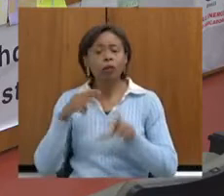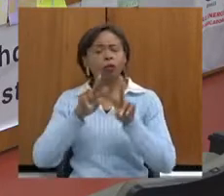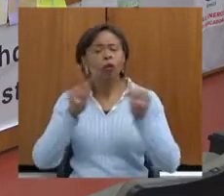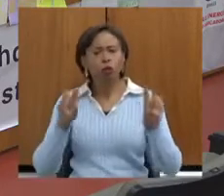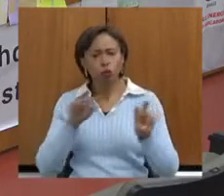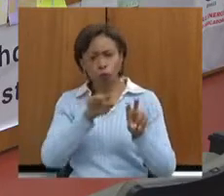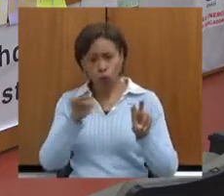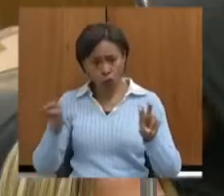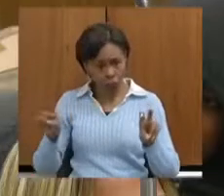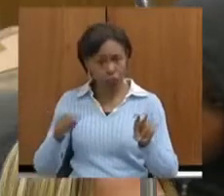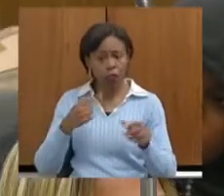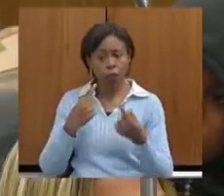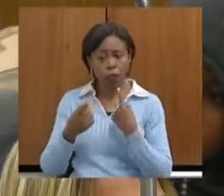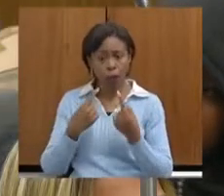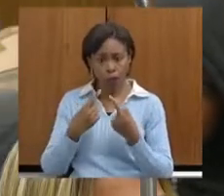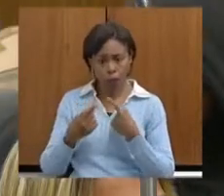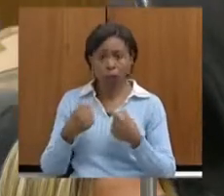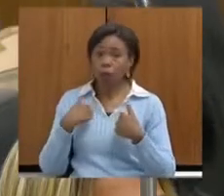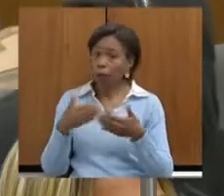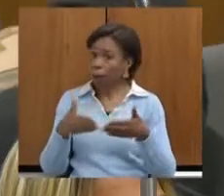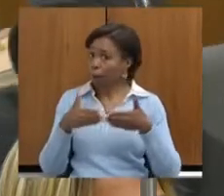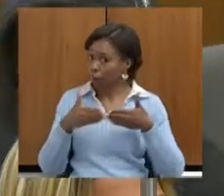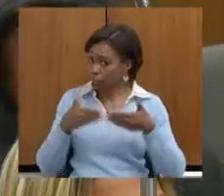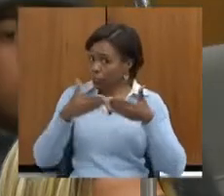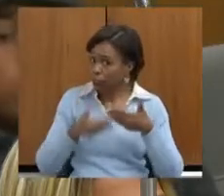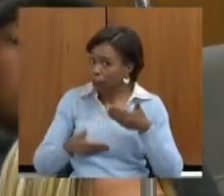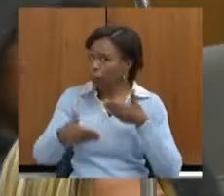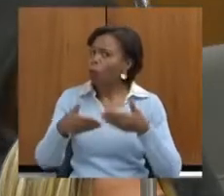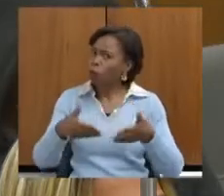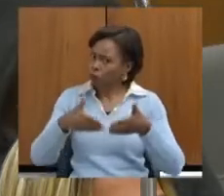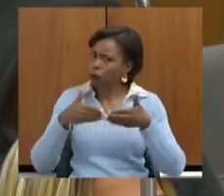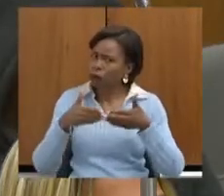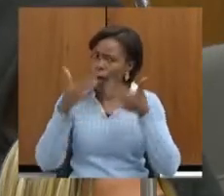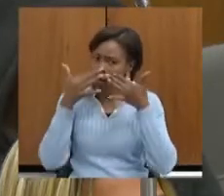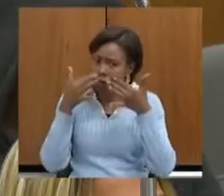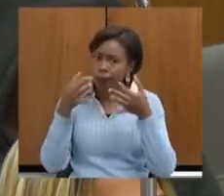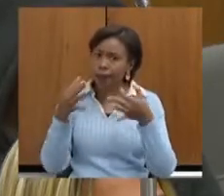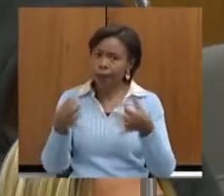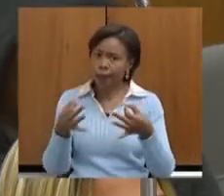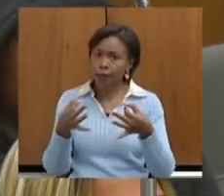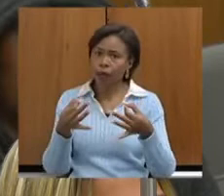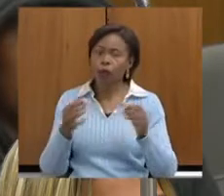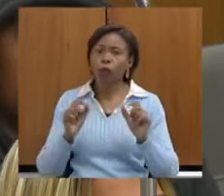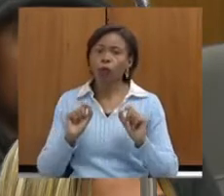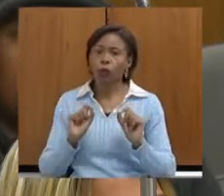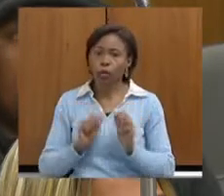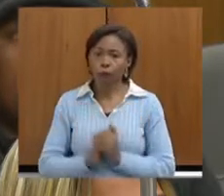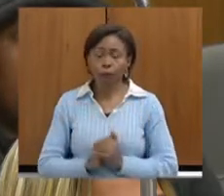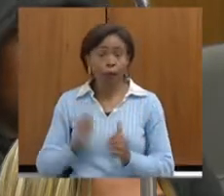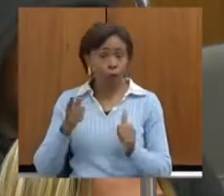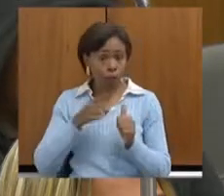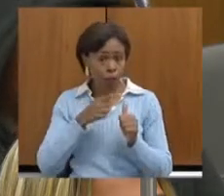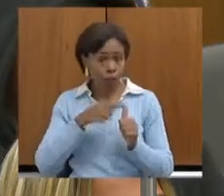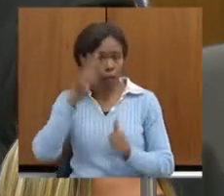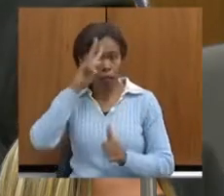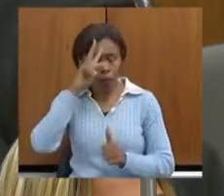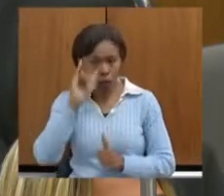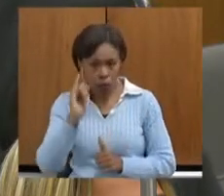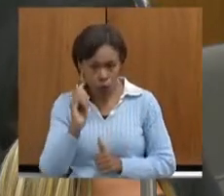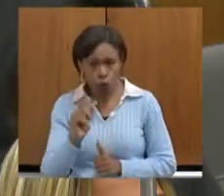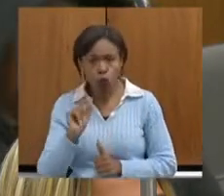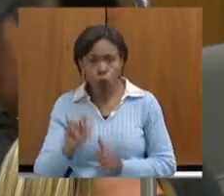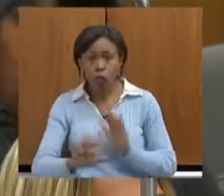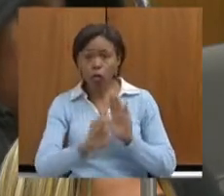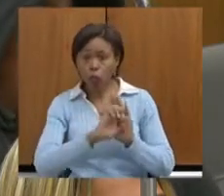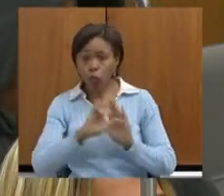seu poder discutir e eu peço a todos que daqui para frente de uma atenção por favor primeiro quero lembrar a todos que